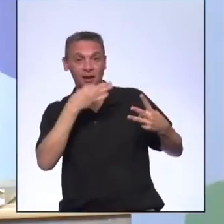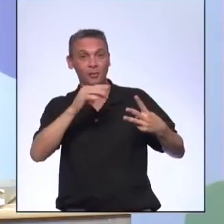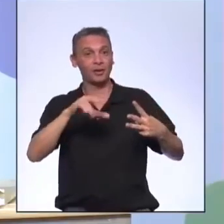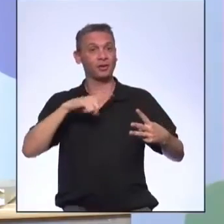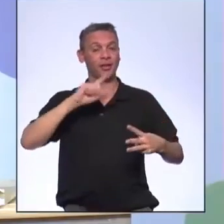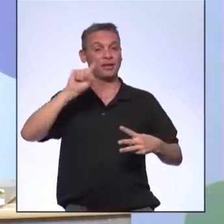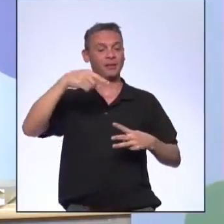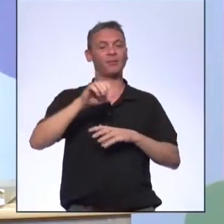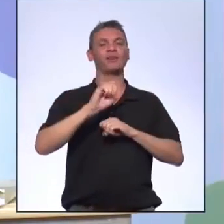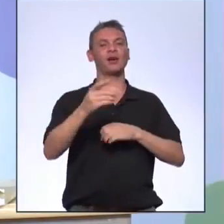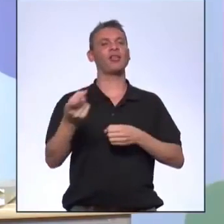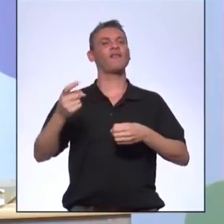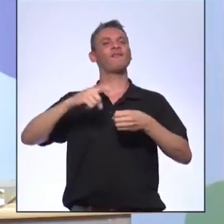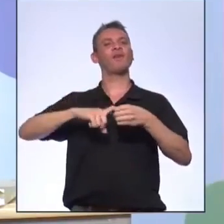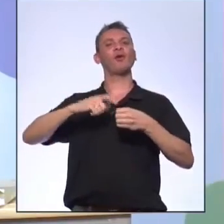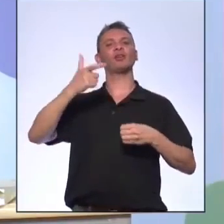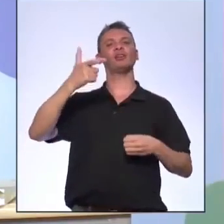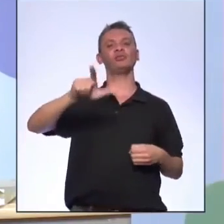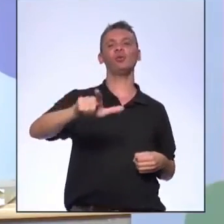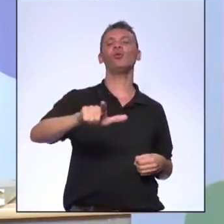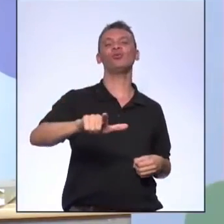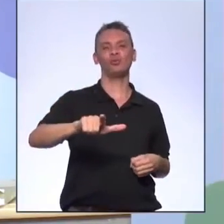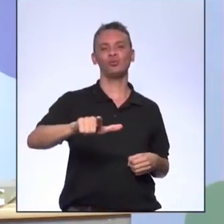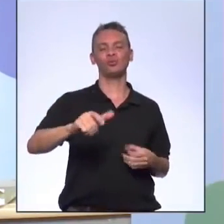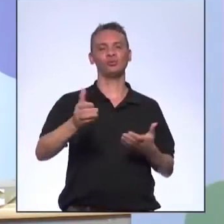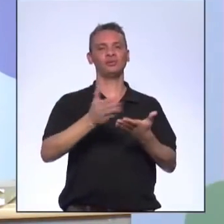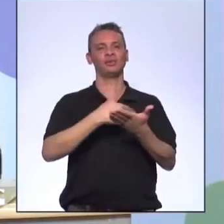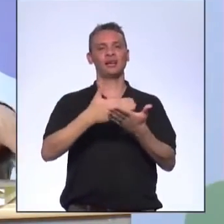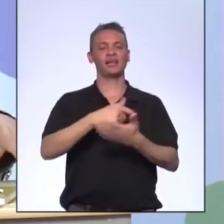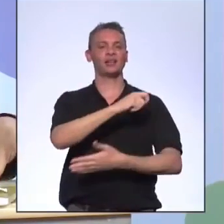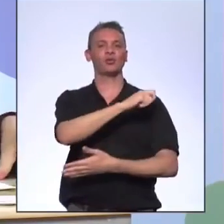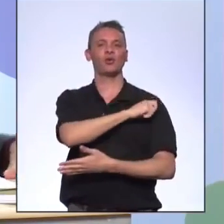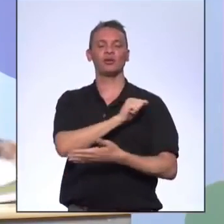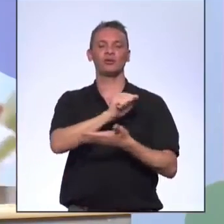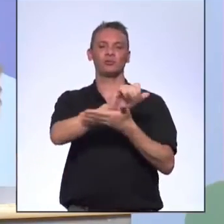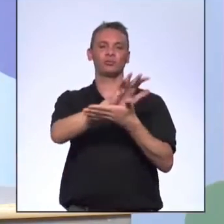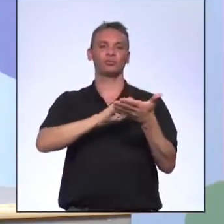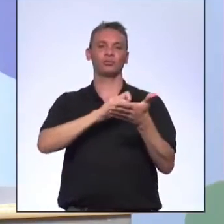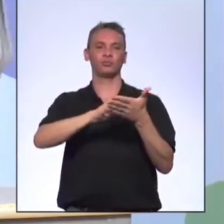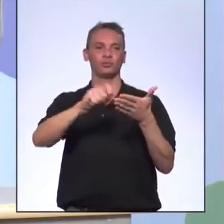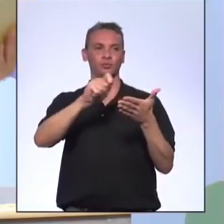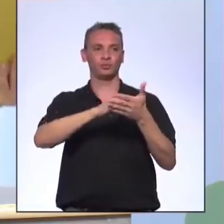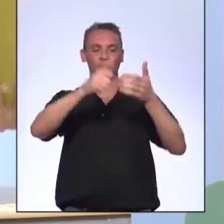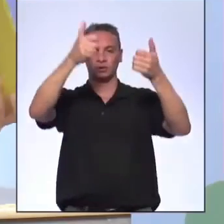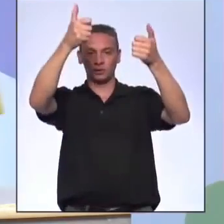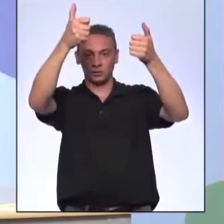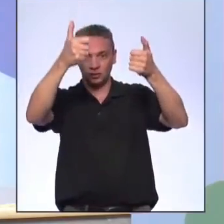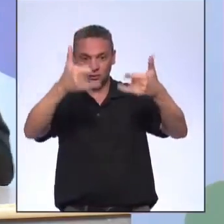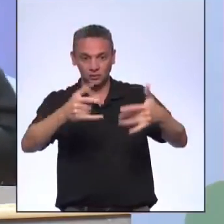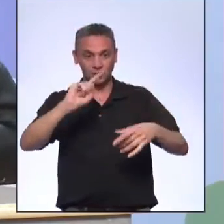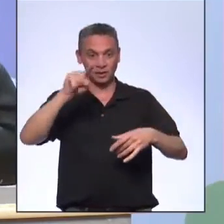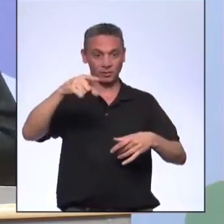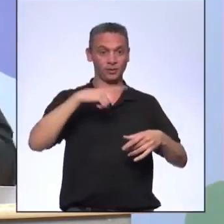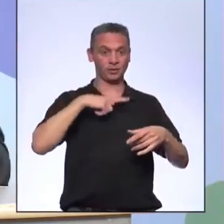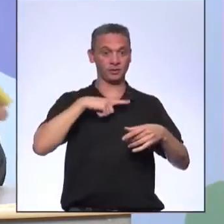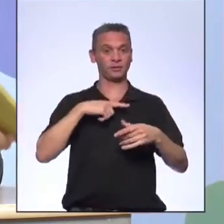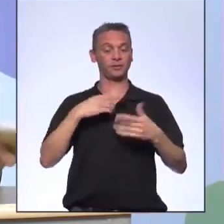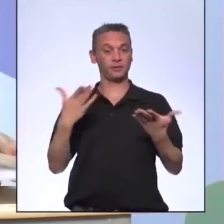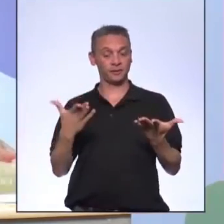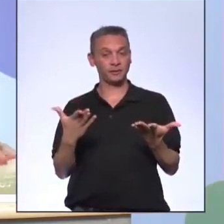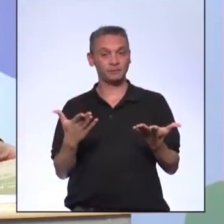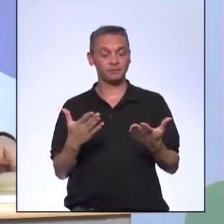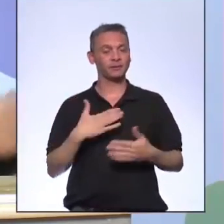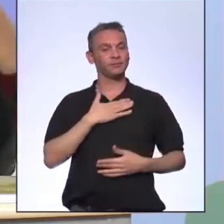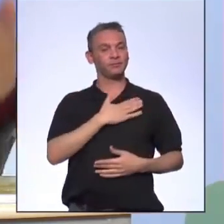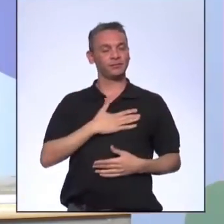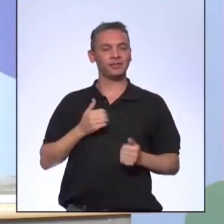aula a gente vai voltar com o caderno do aluno, aí vocês, peguem o caderno do aluno e não esqueçam para a próxima aula, tá, gente?